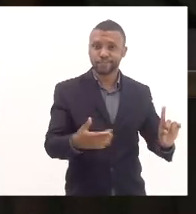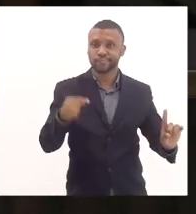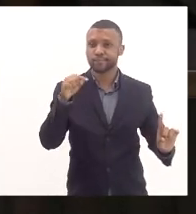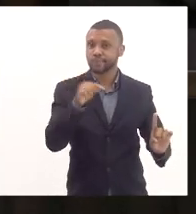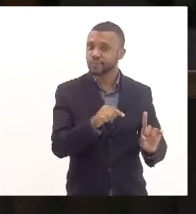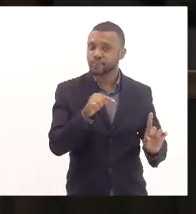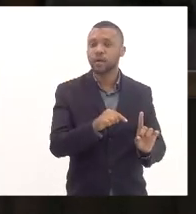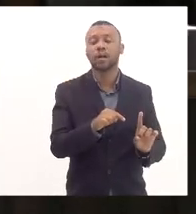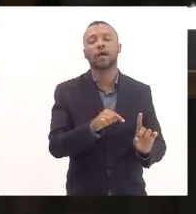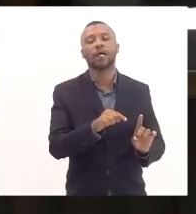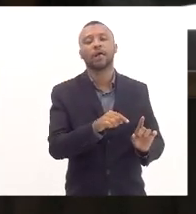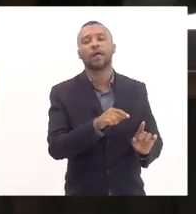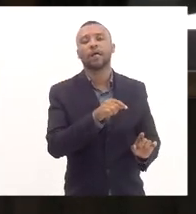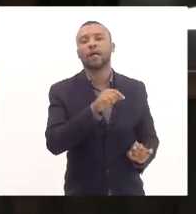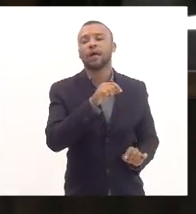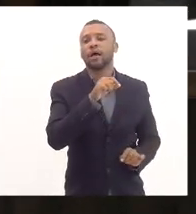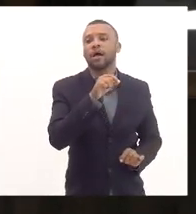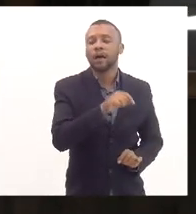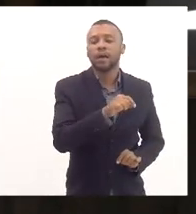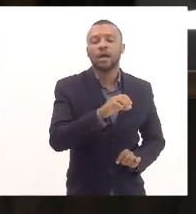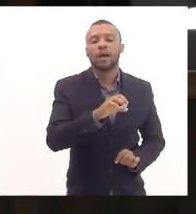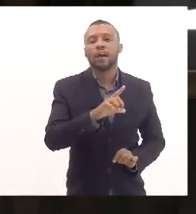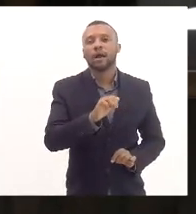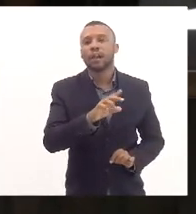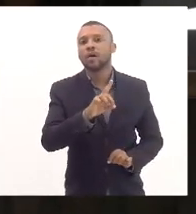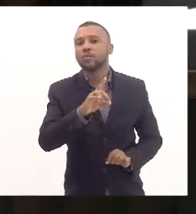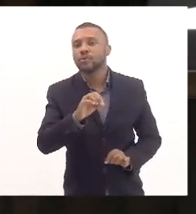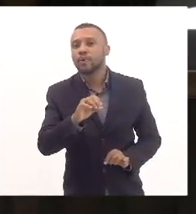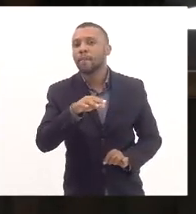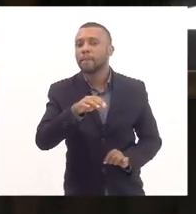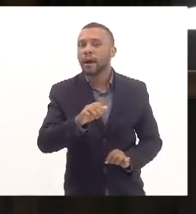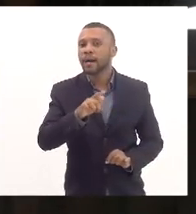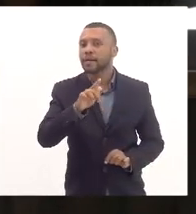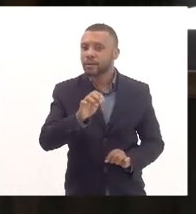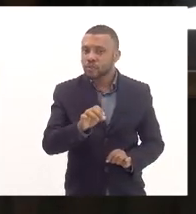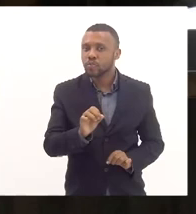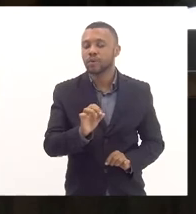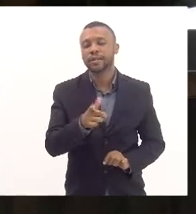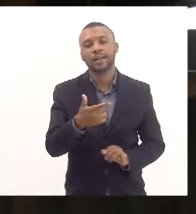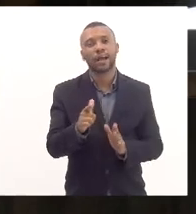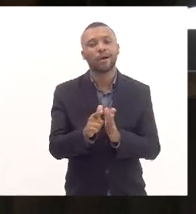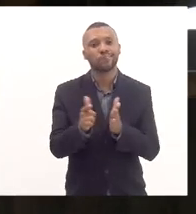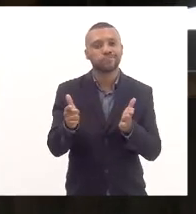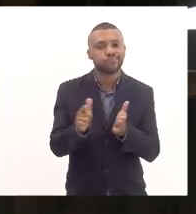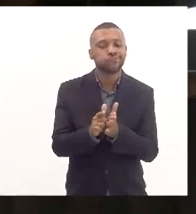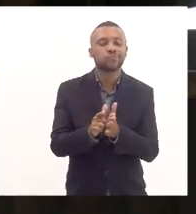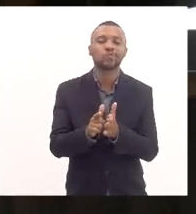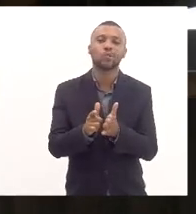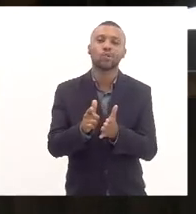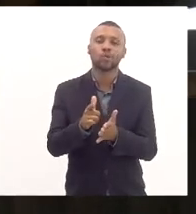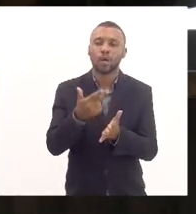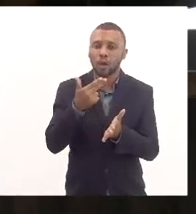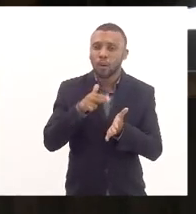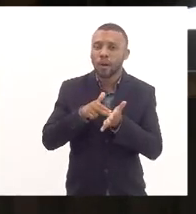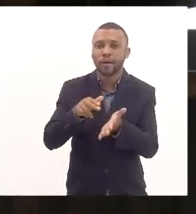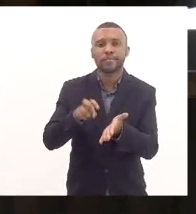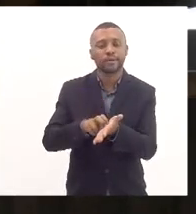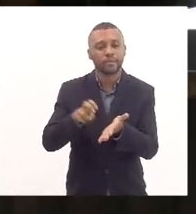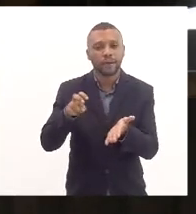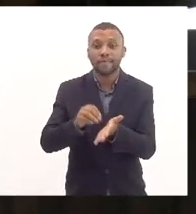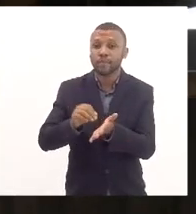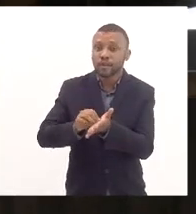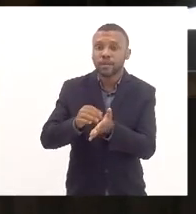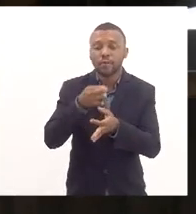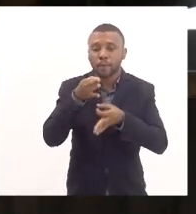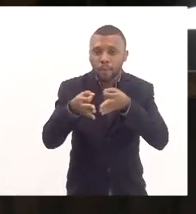sobrinho ao celentissimo Senhor Cláudio magnavita jornalistas colunista do Correio da Manhã parece da comissão de normas internas e proposições